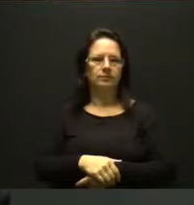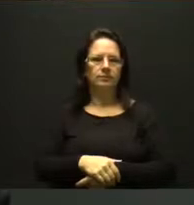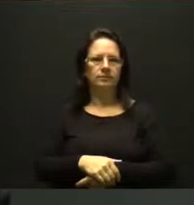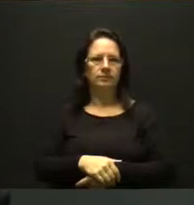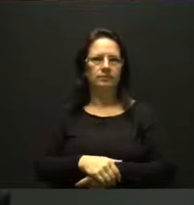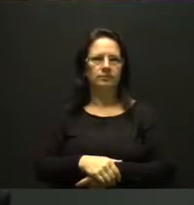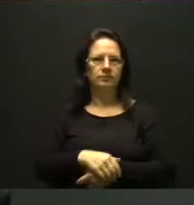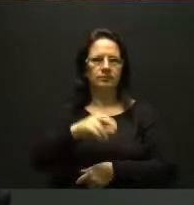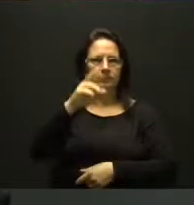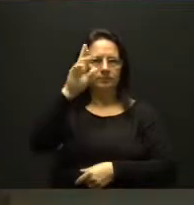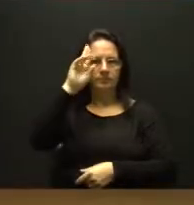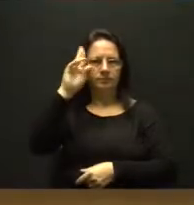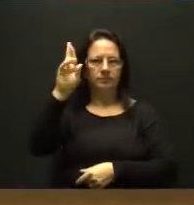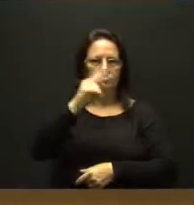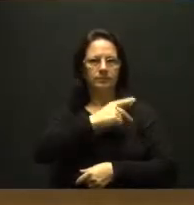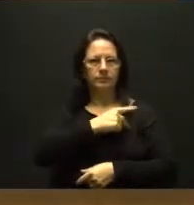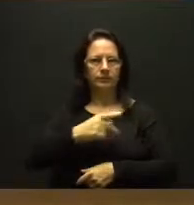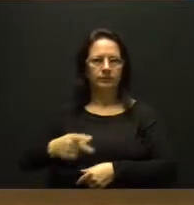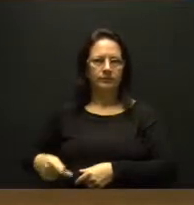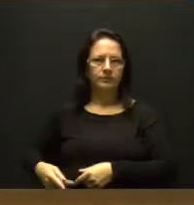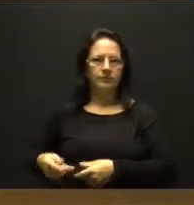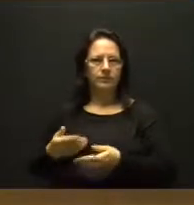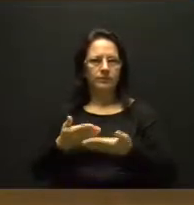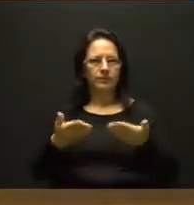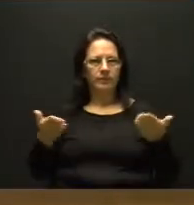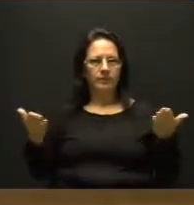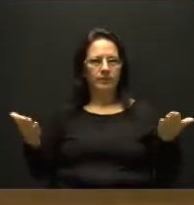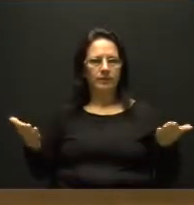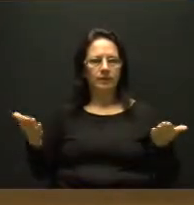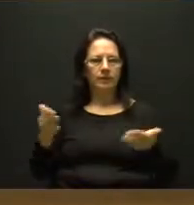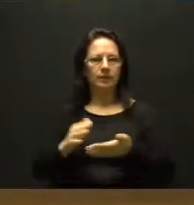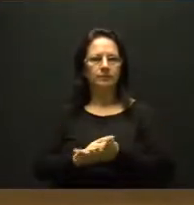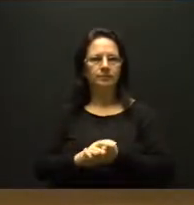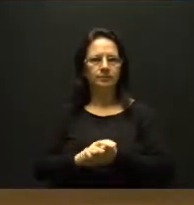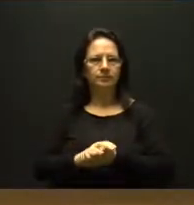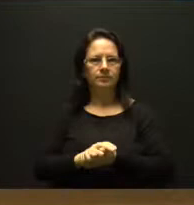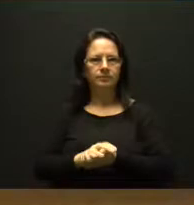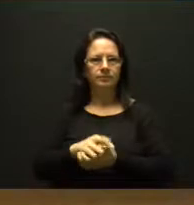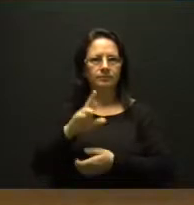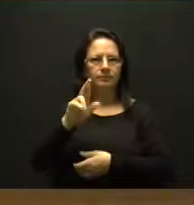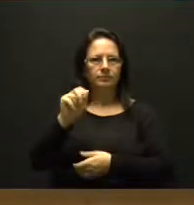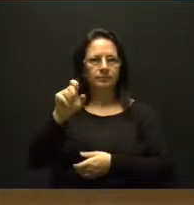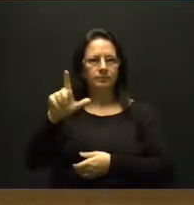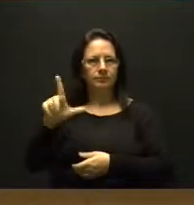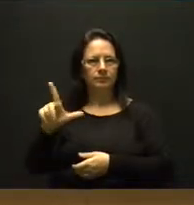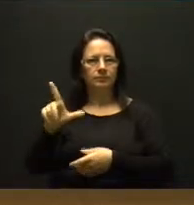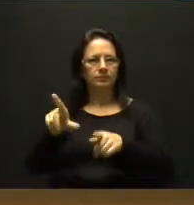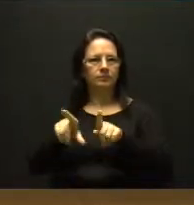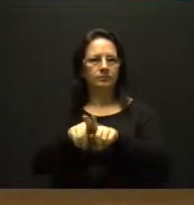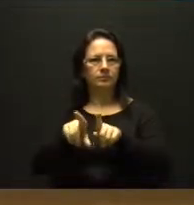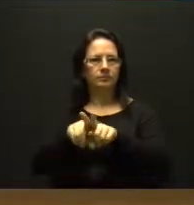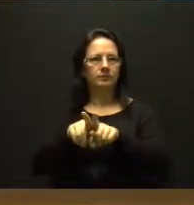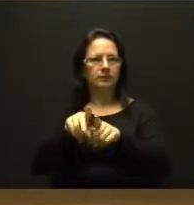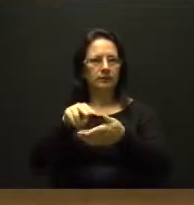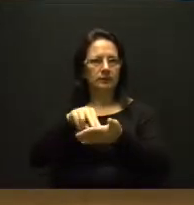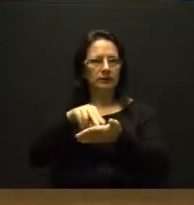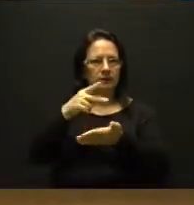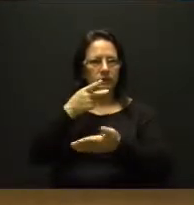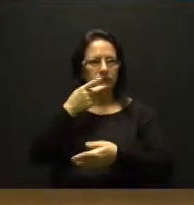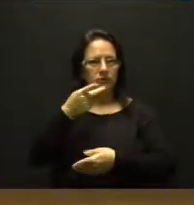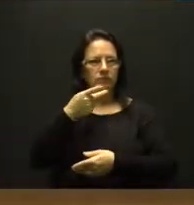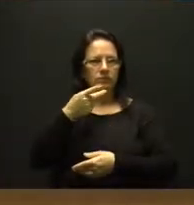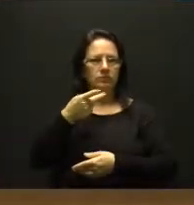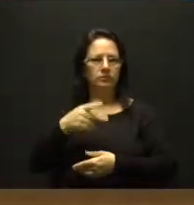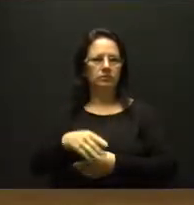senhor presidente senhores vereadores senhora vereadora ou aquele vereador rafael retomar essa questão